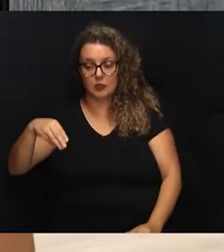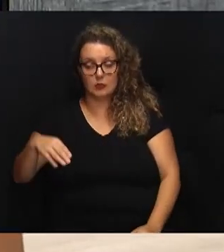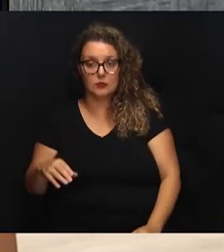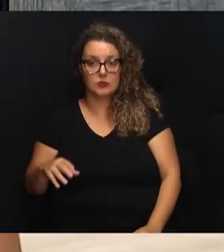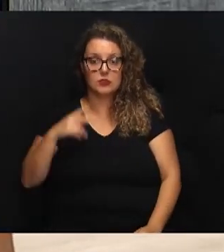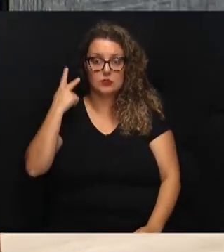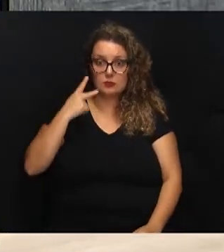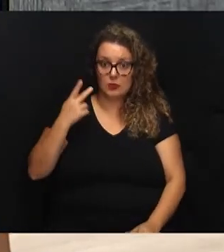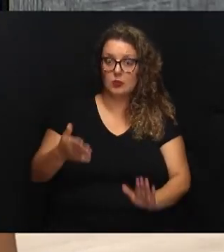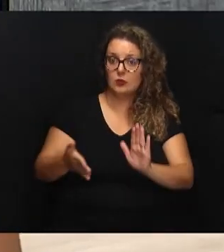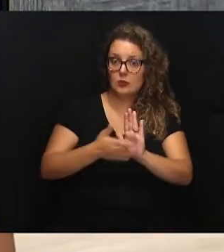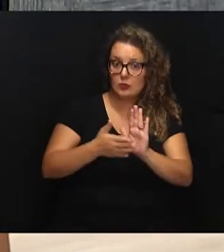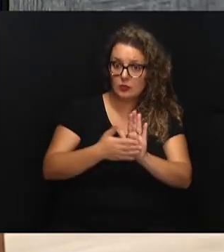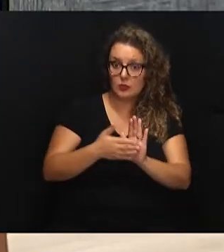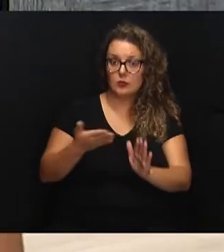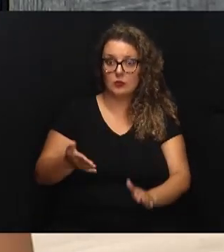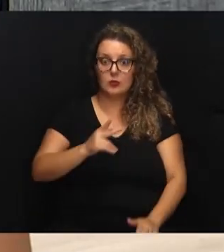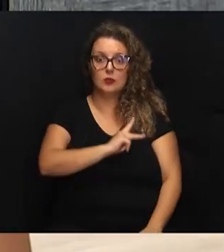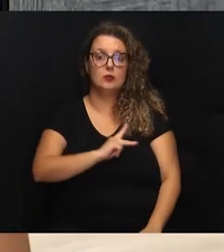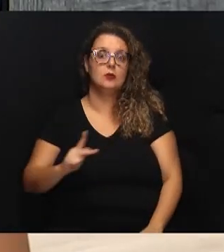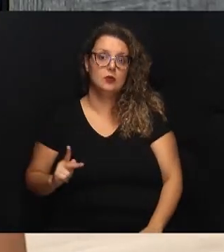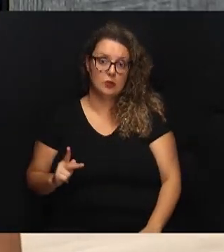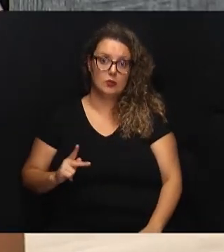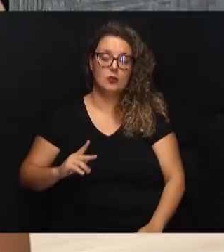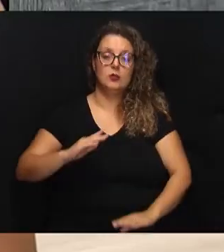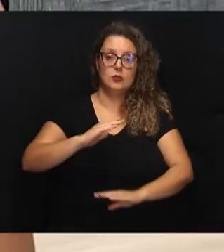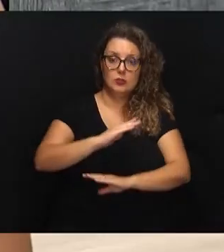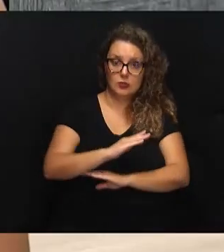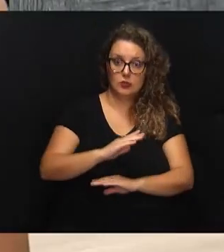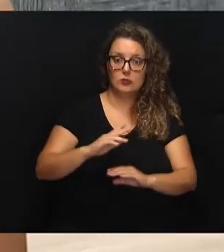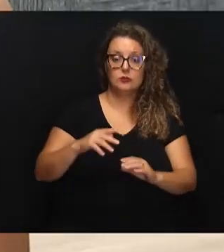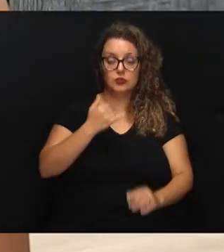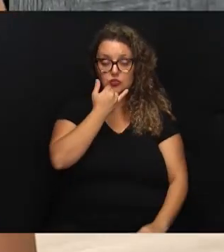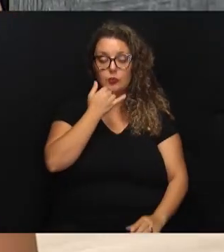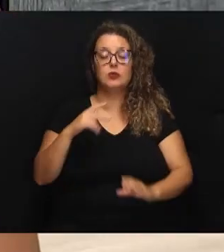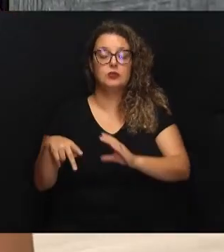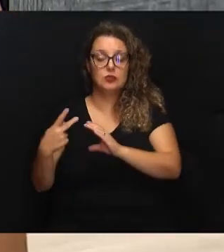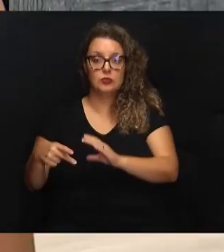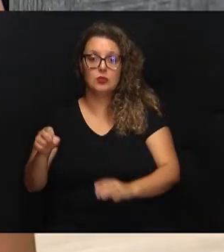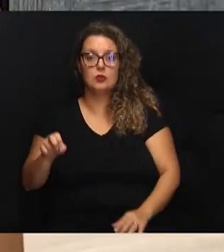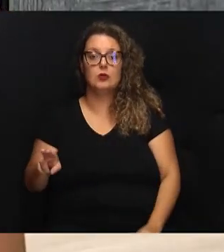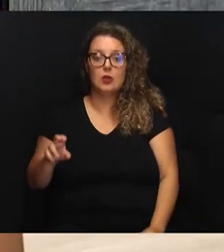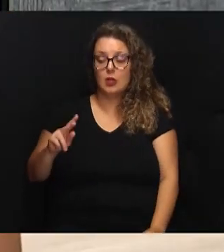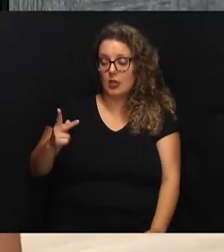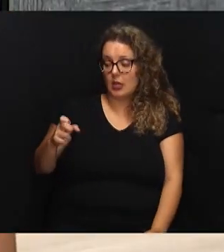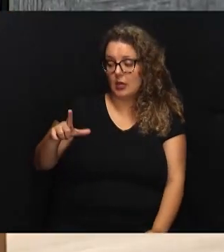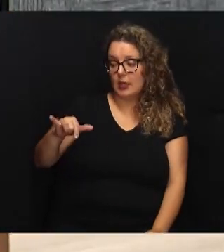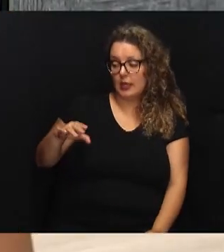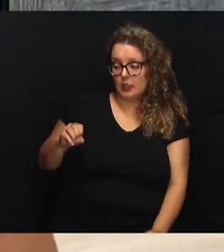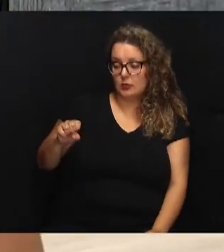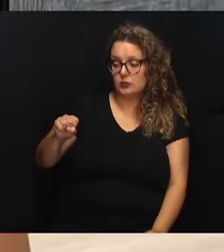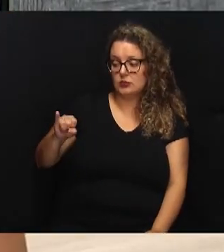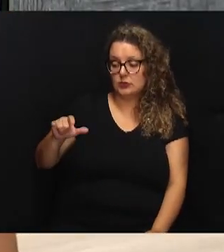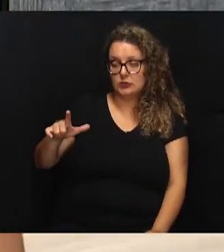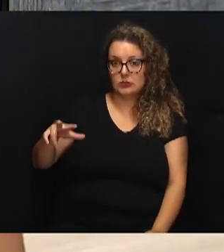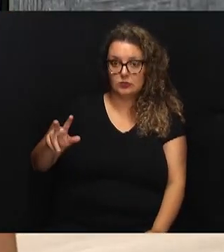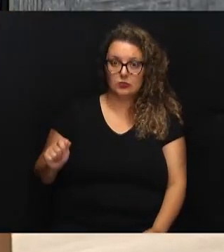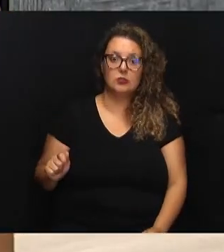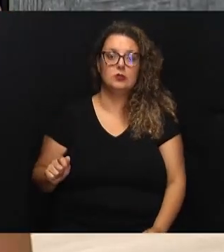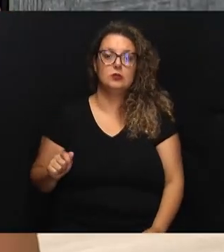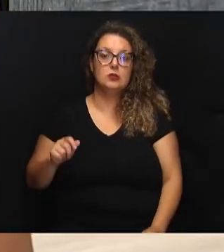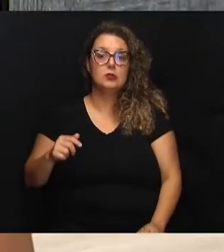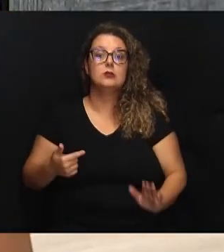foi proposta pelo presidente da Câmara Municipal de Sumaré, o vereador Hélio Silva. Então, já mostrando que existe